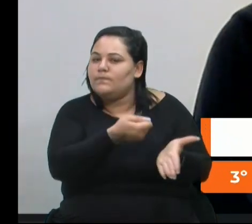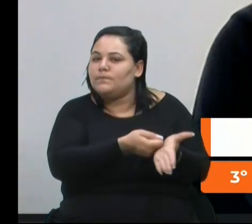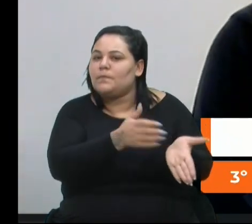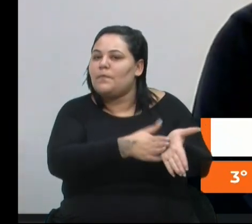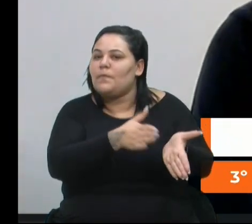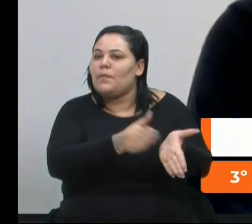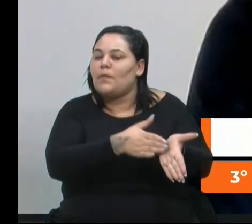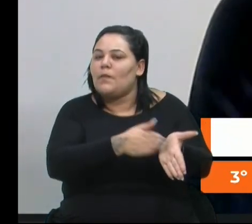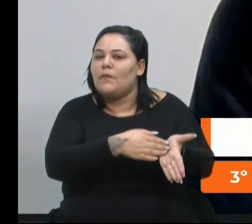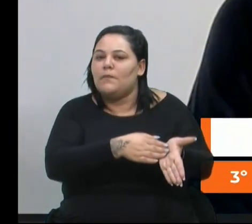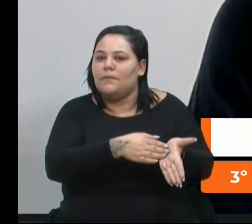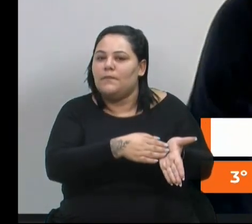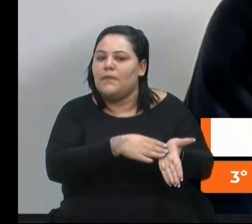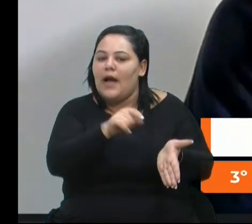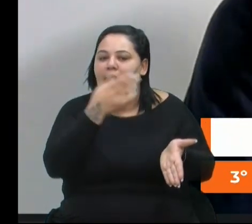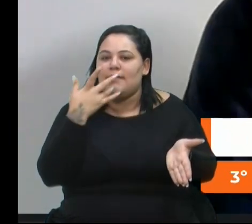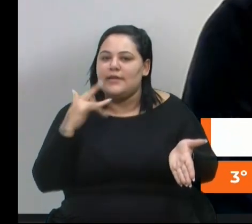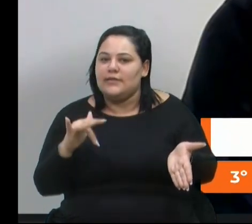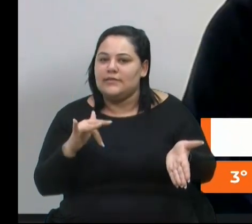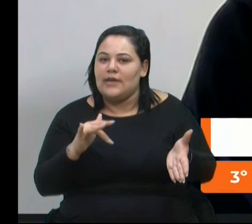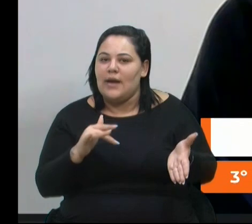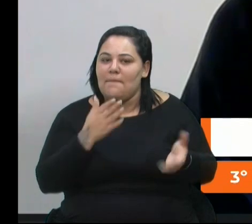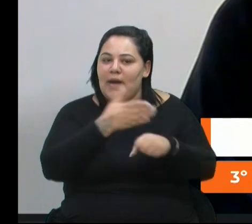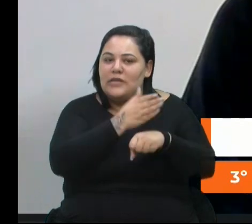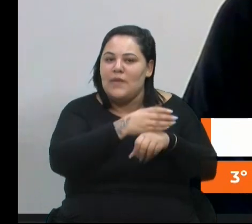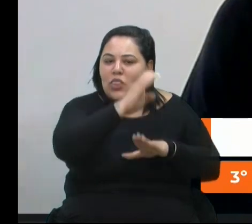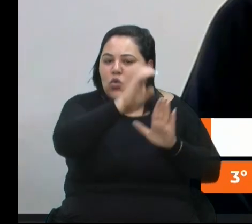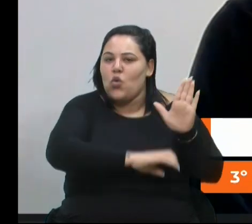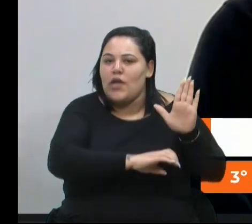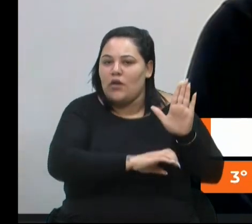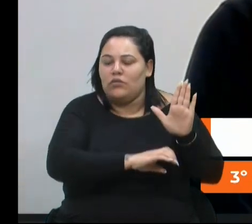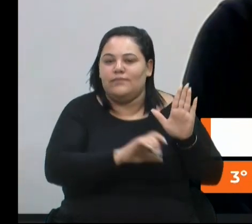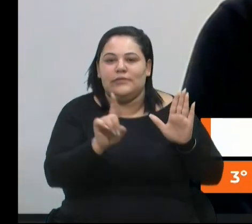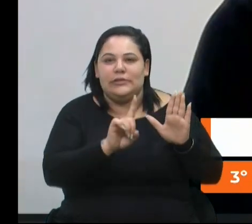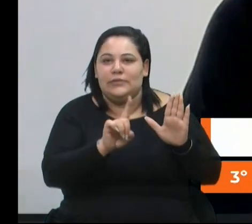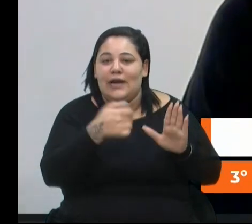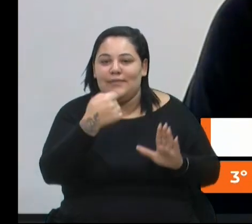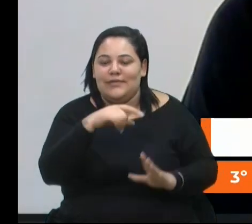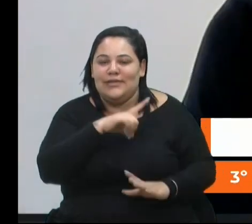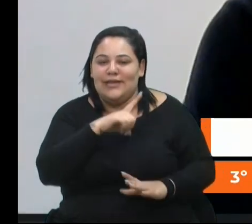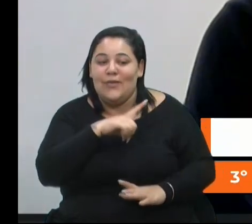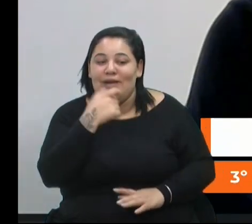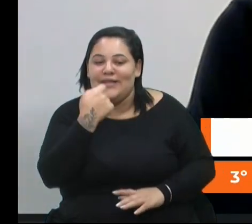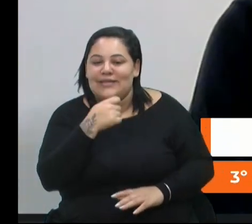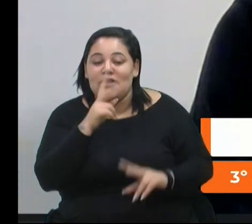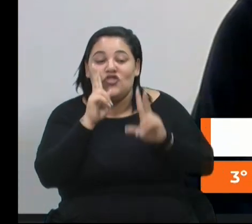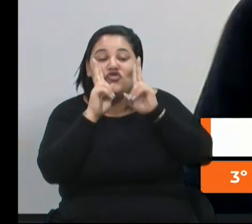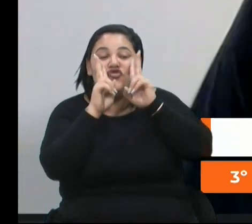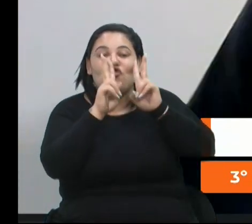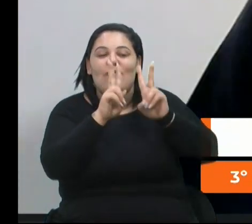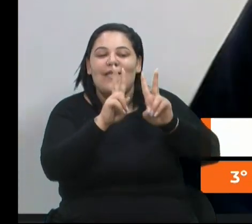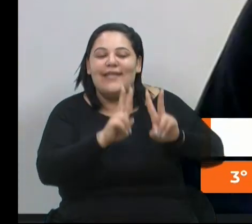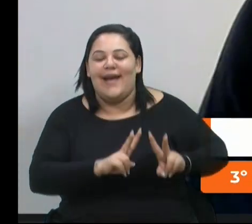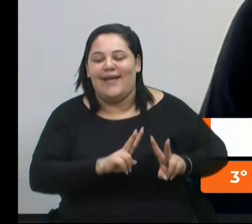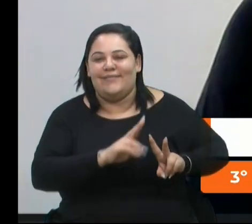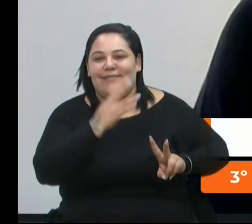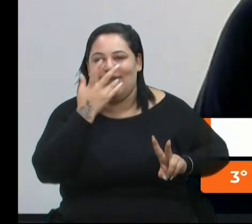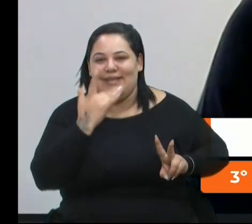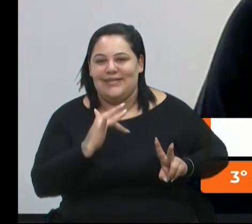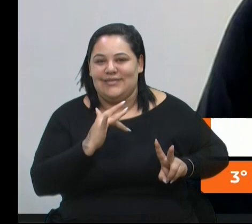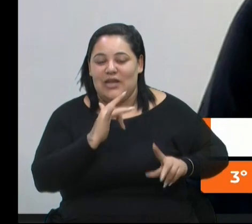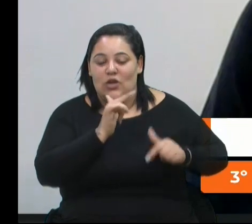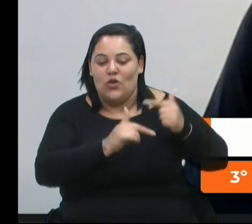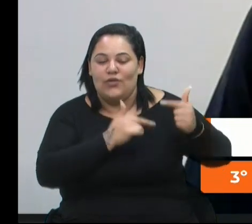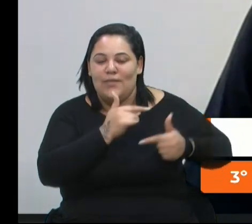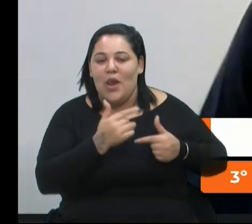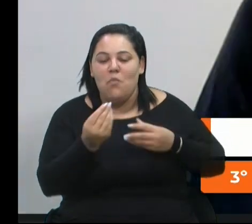currículo regular. É óbvio que isso traz aí uma necessidade de olhar muito mais atento e um trabalho muito maior